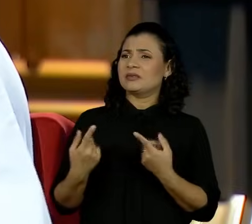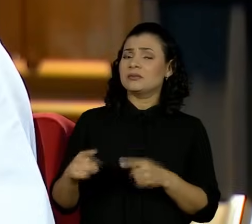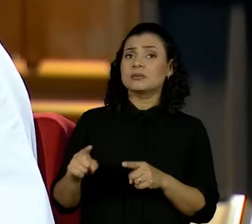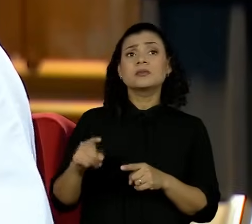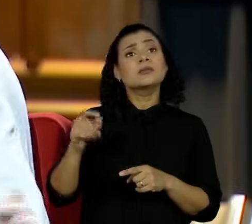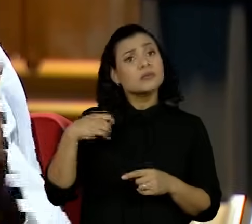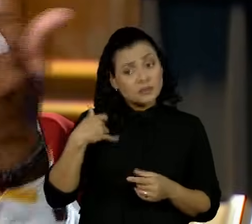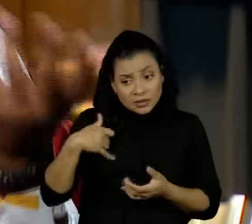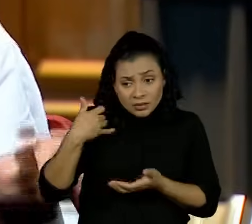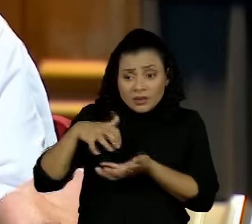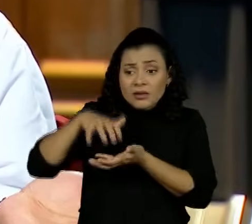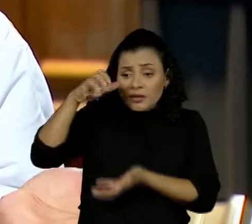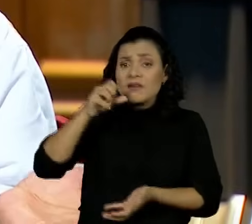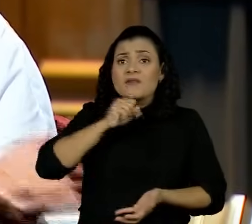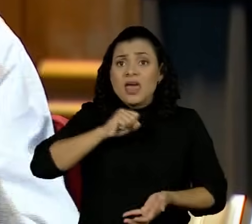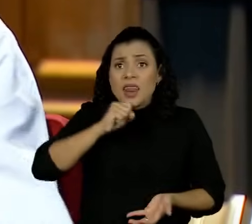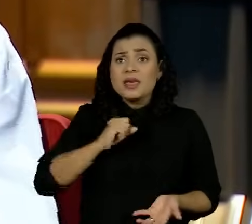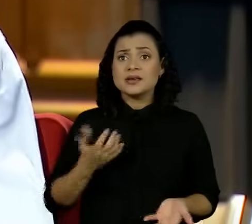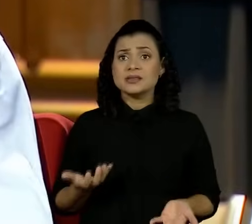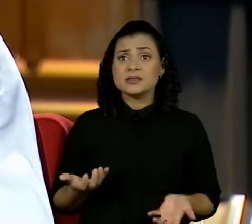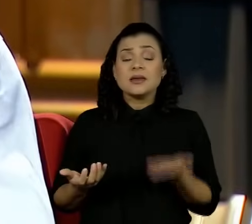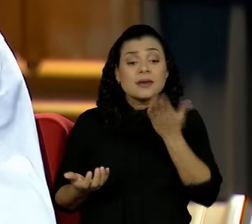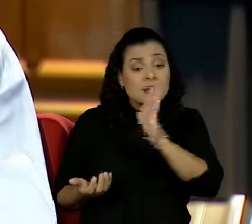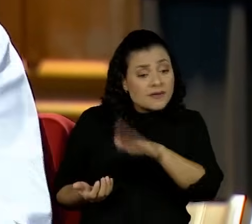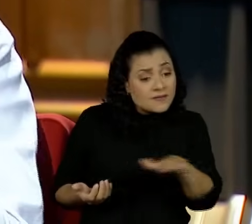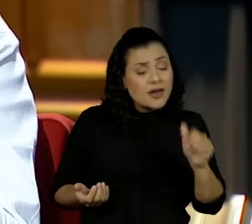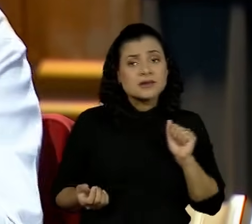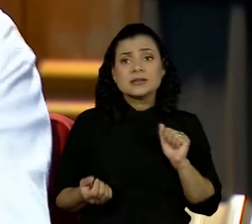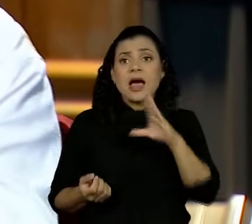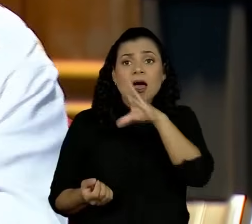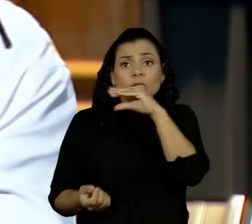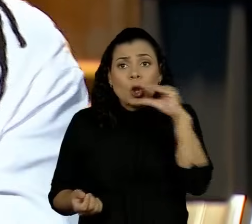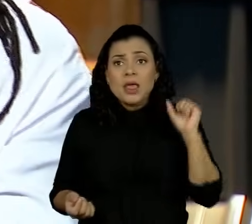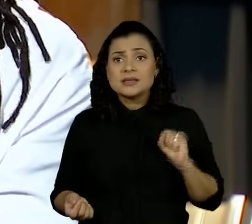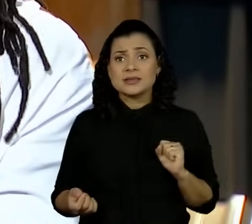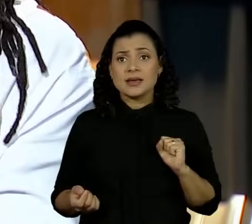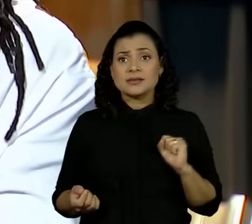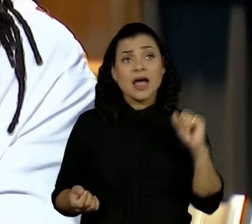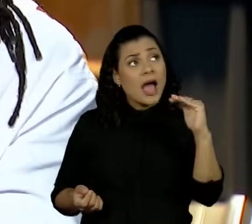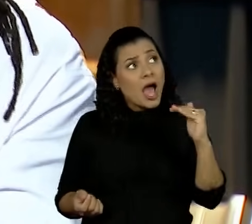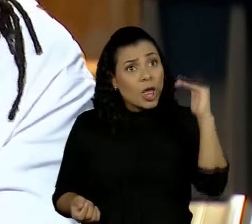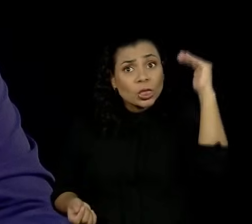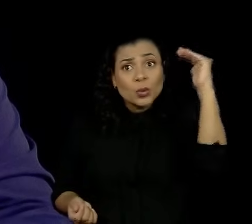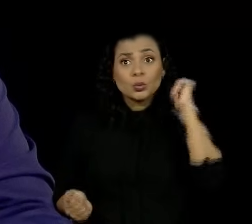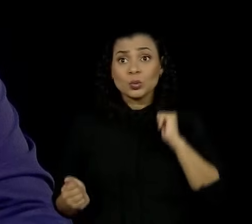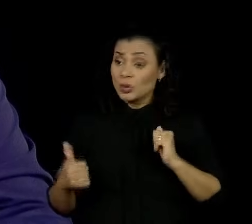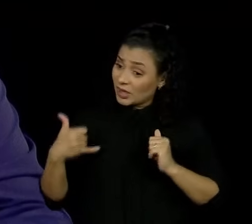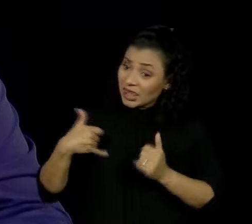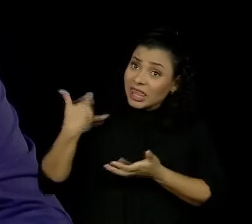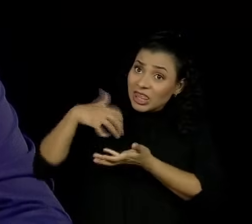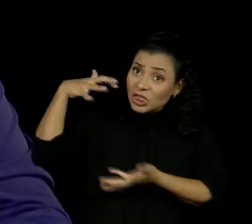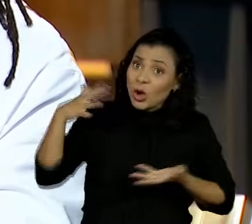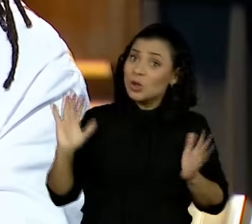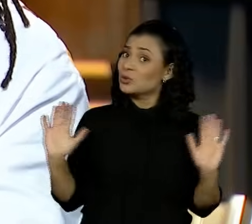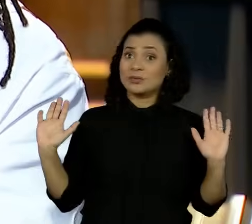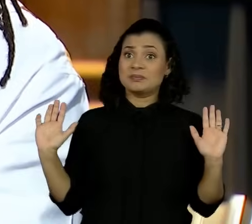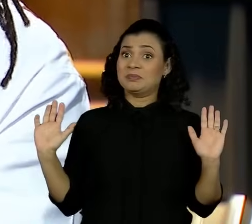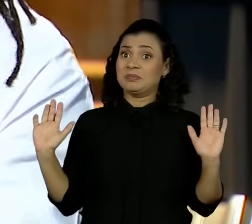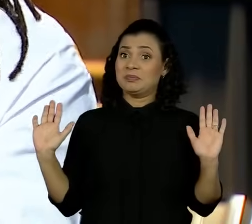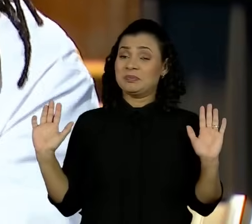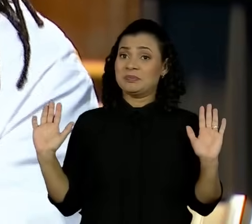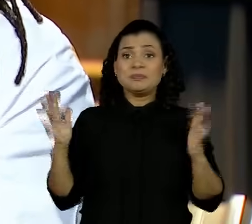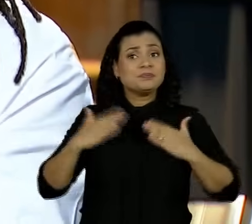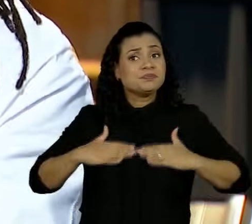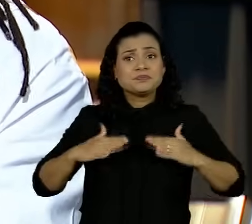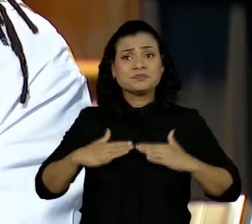por que não? A gente fala infância, adolescência, é que a gente vai dando nomes diferentes para uma mesma situação. Então, veja,